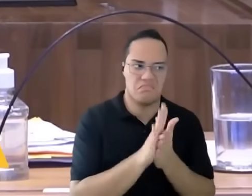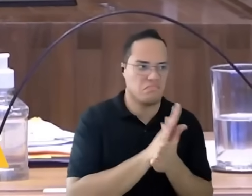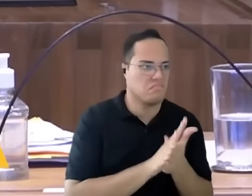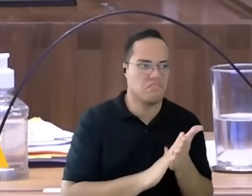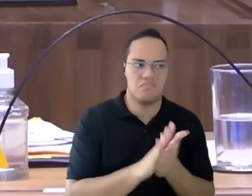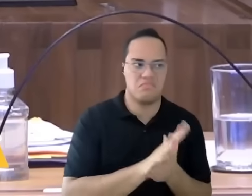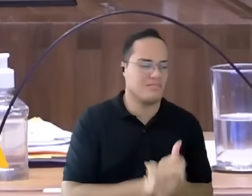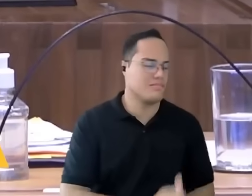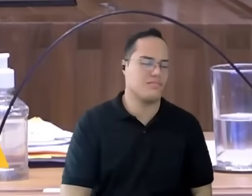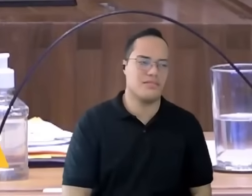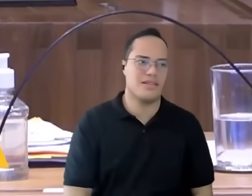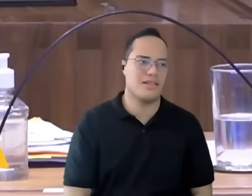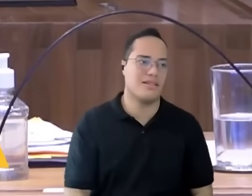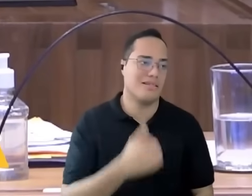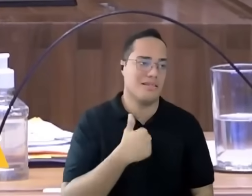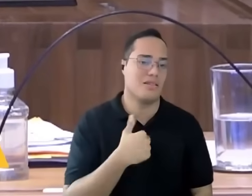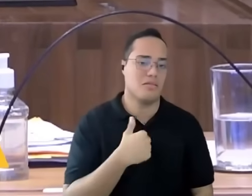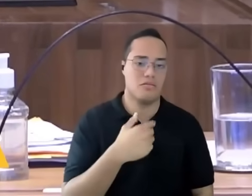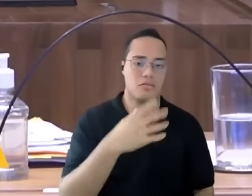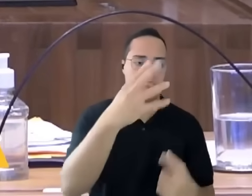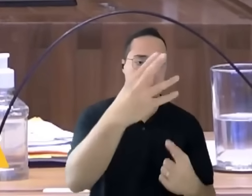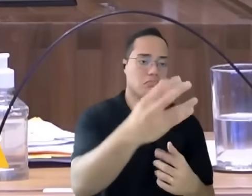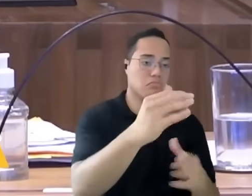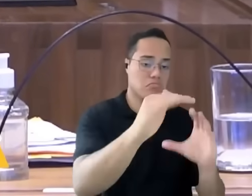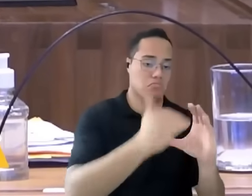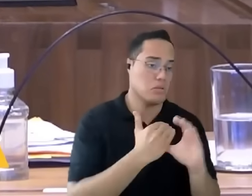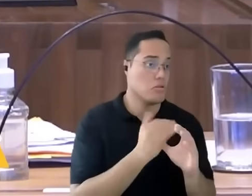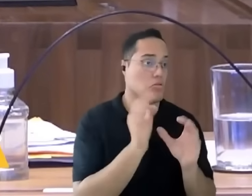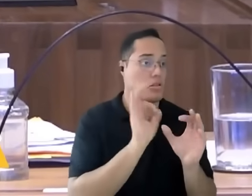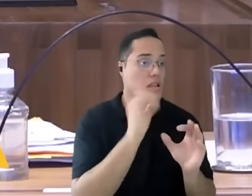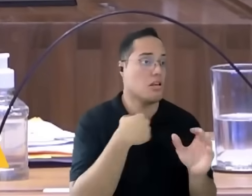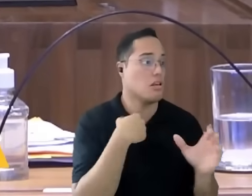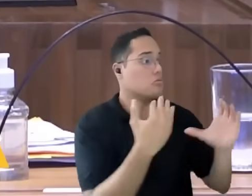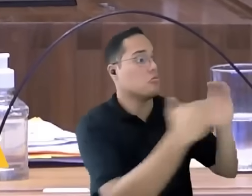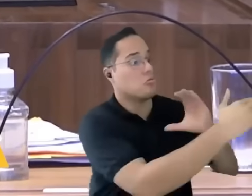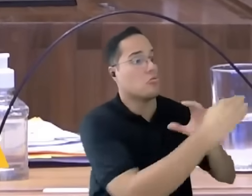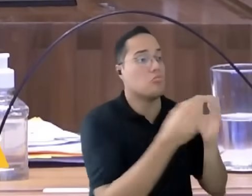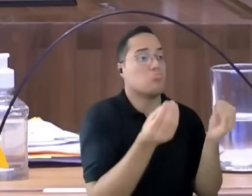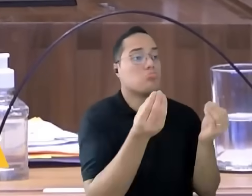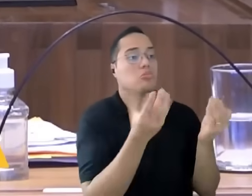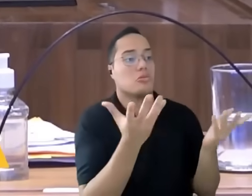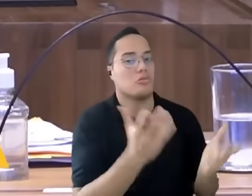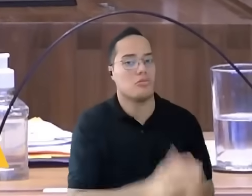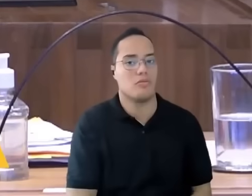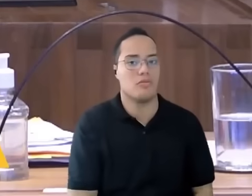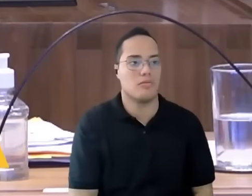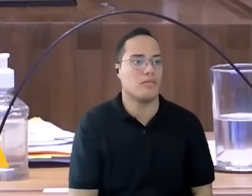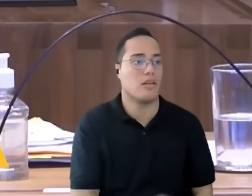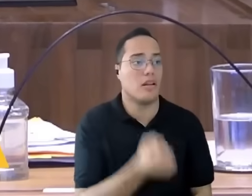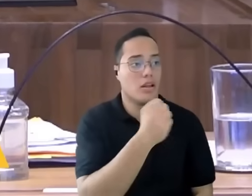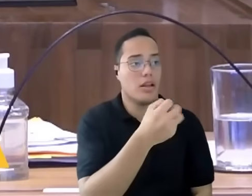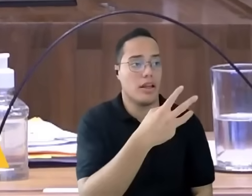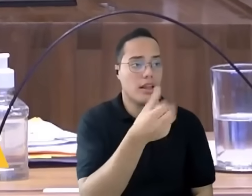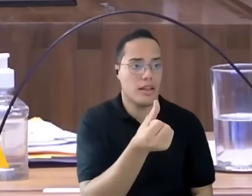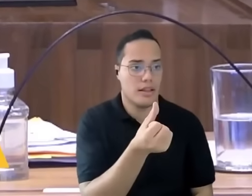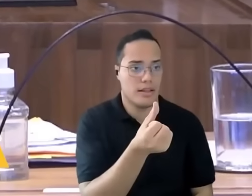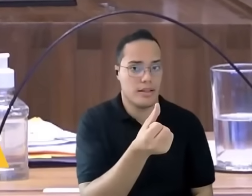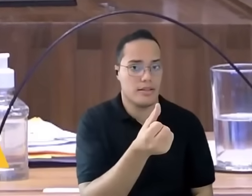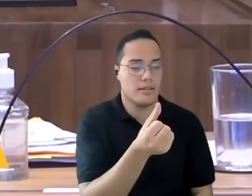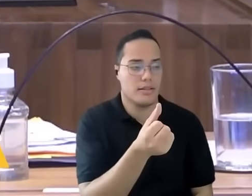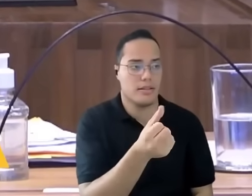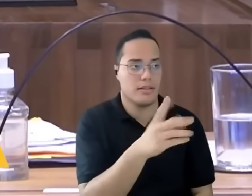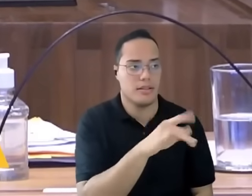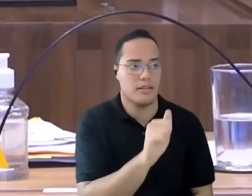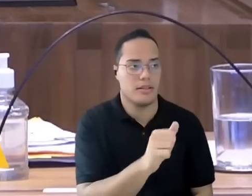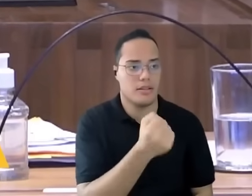nenhuma informação às 8:36 da manhã do dia oito de Janeiro também